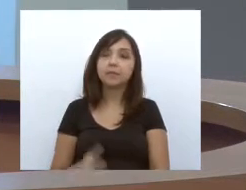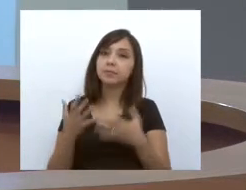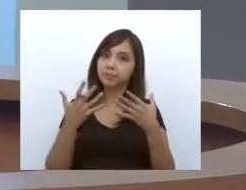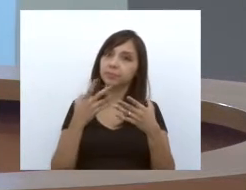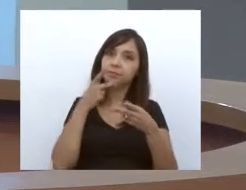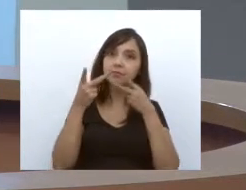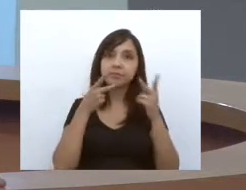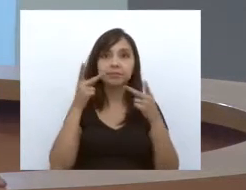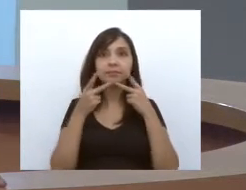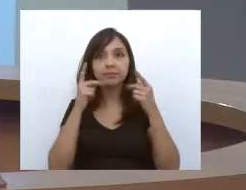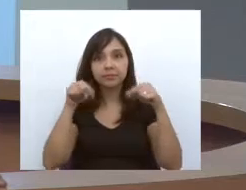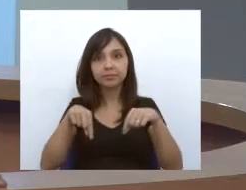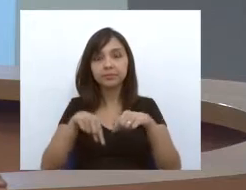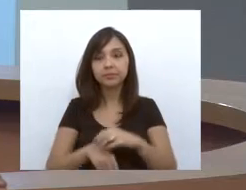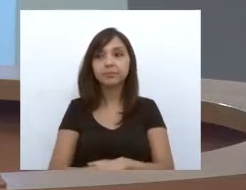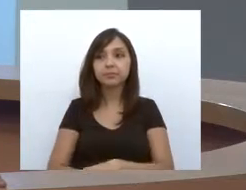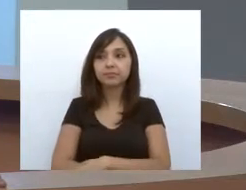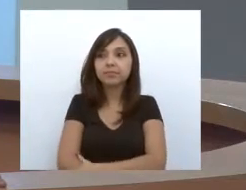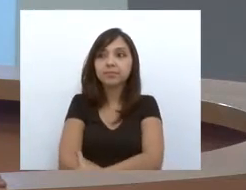falar.